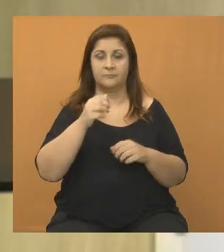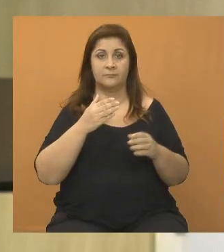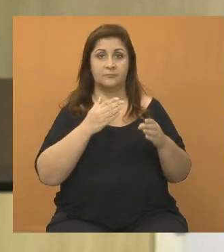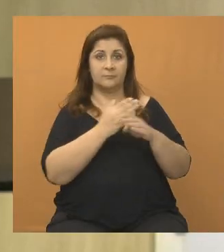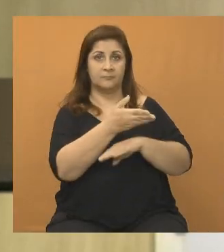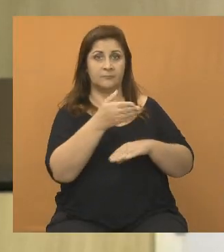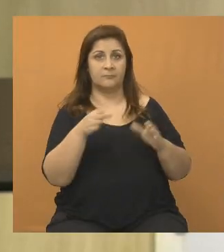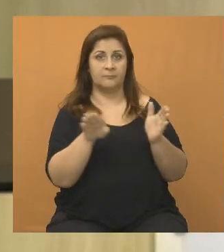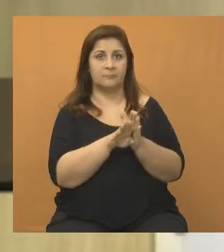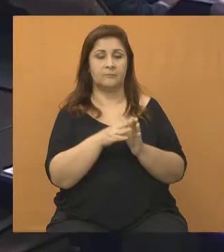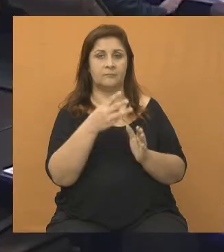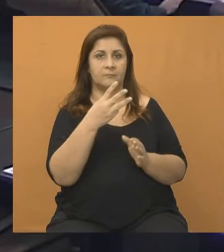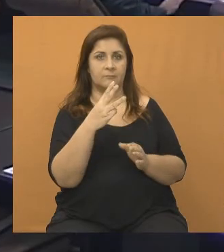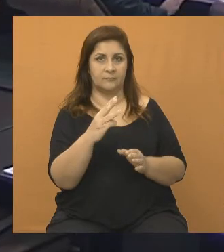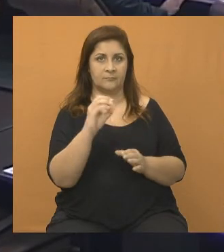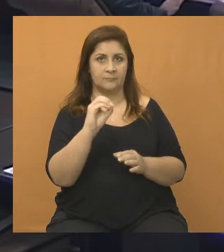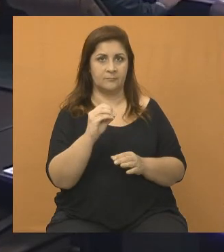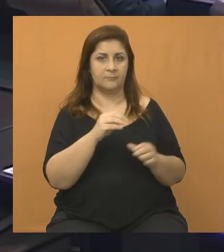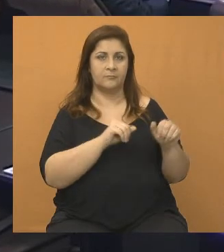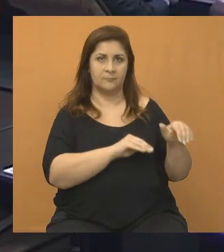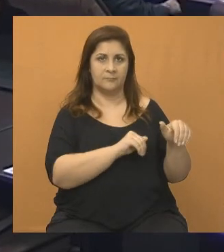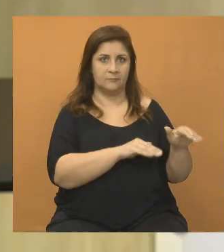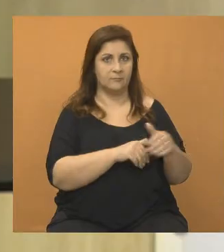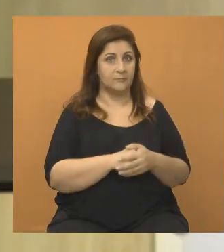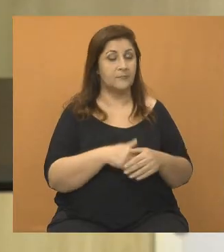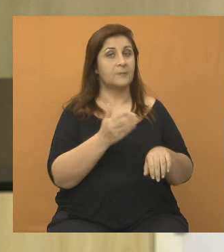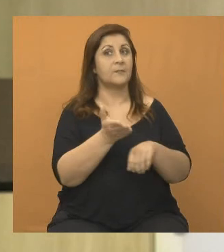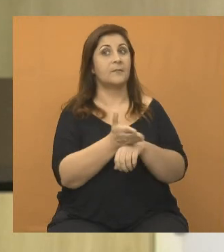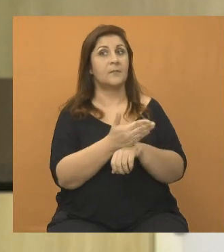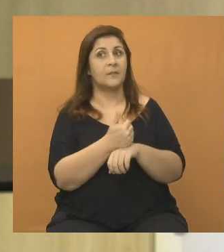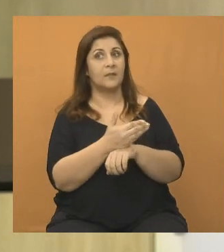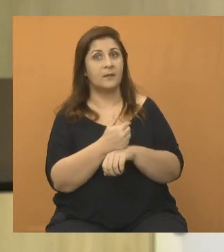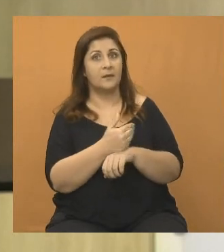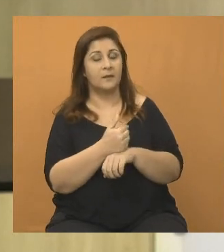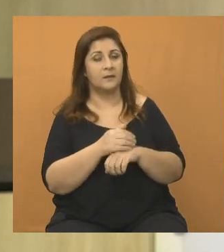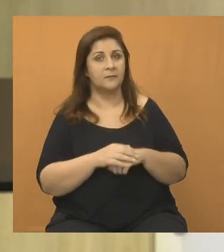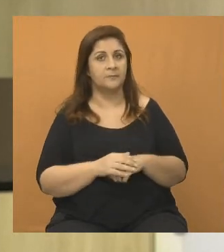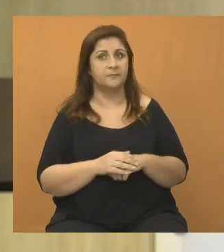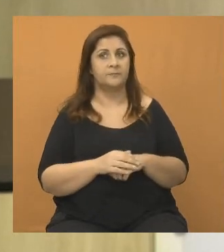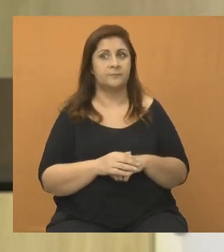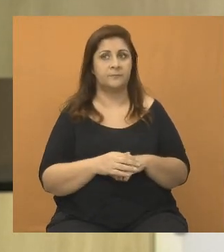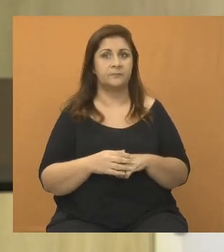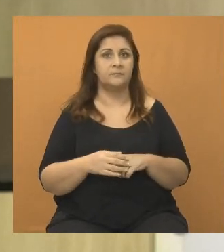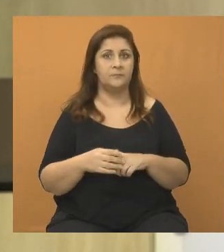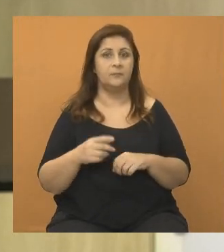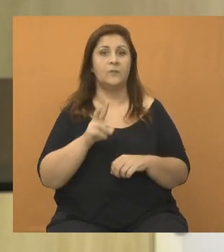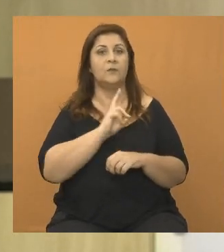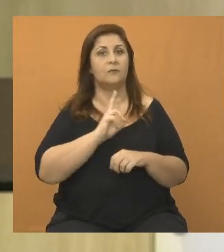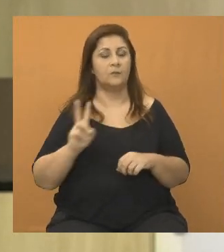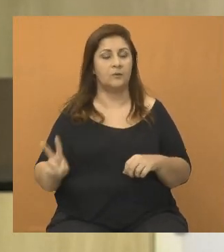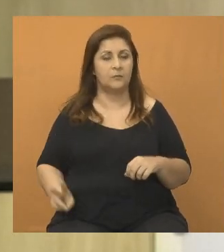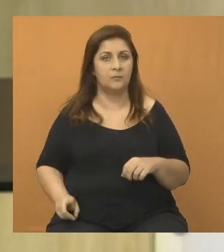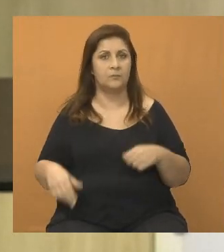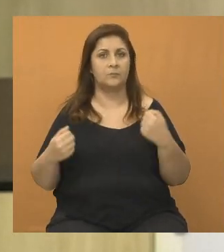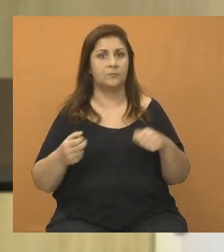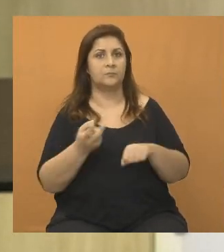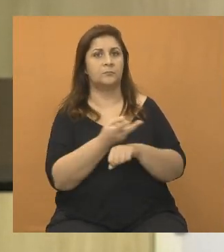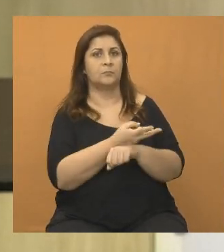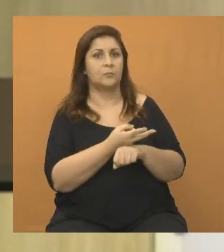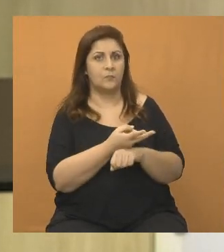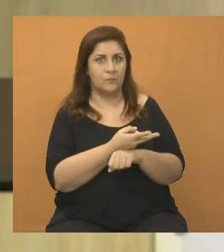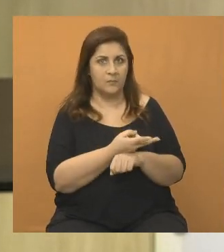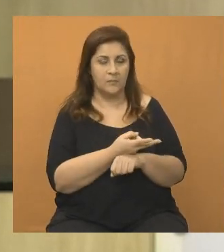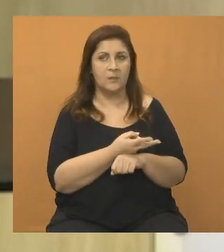de setembro, né, Celso? Isso. Então, bem antes do dia 30 de setembro, a gente já tem que ter